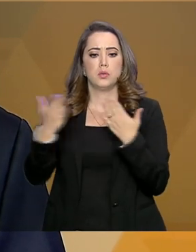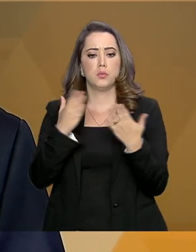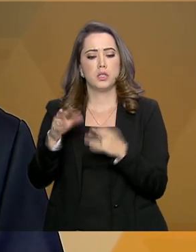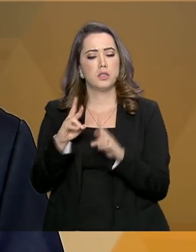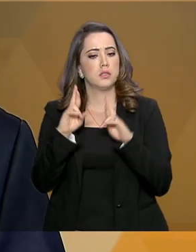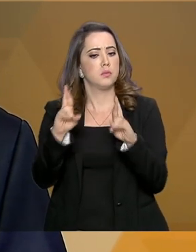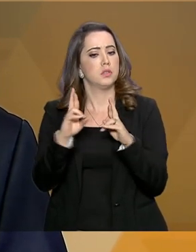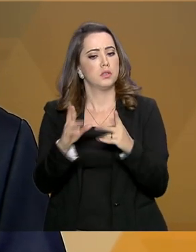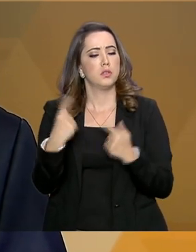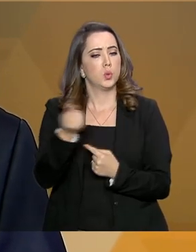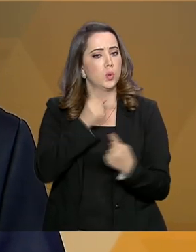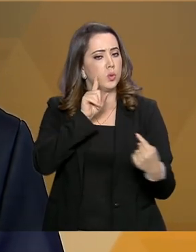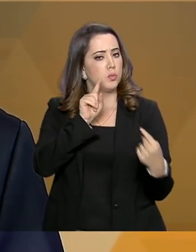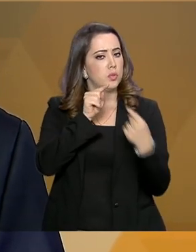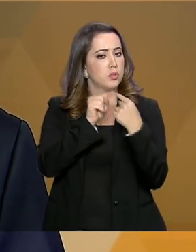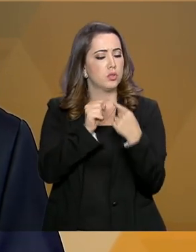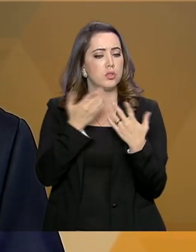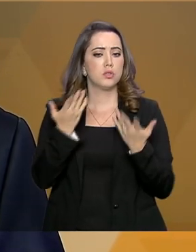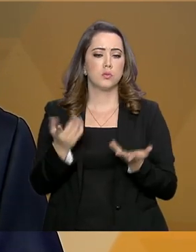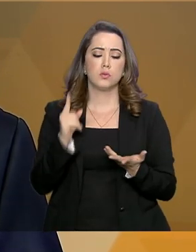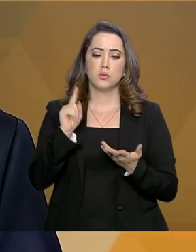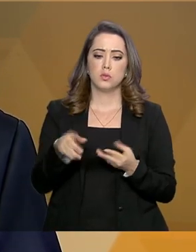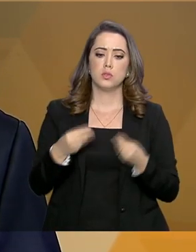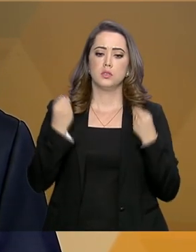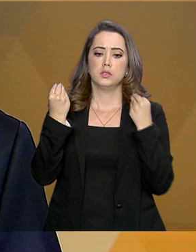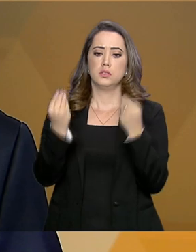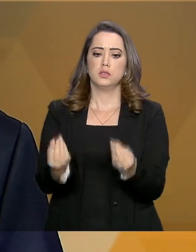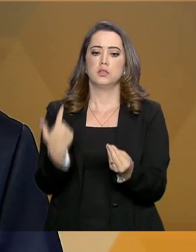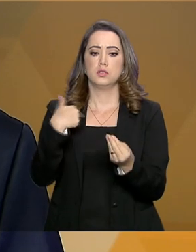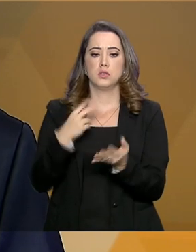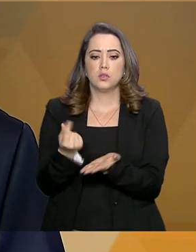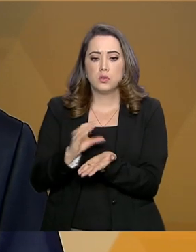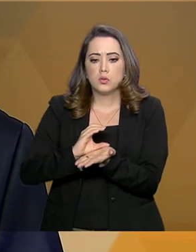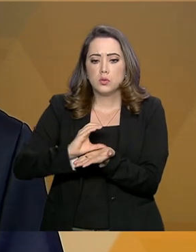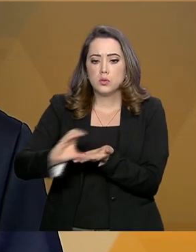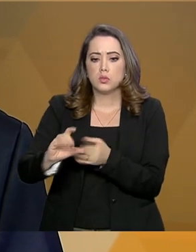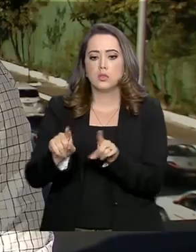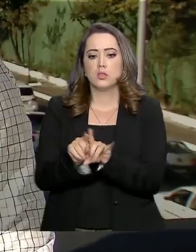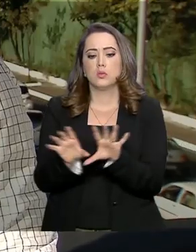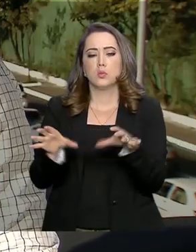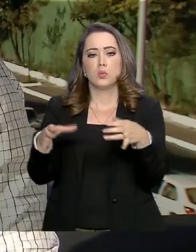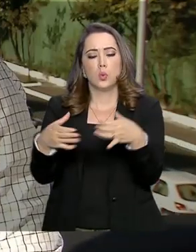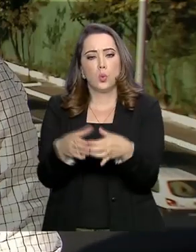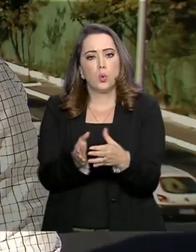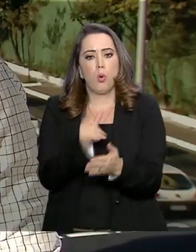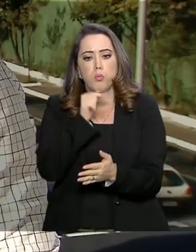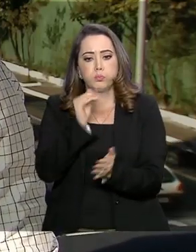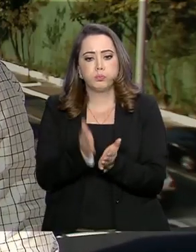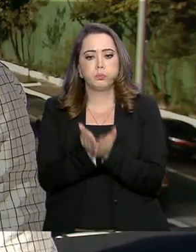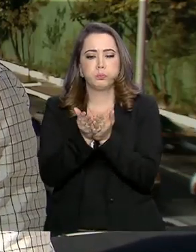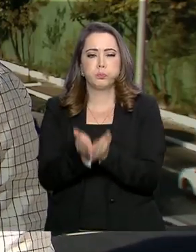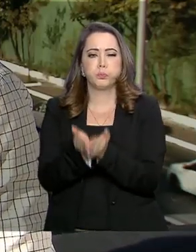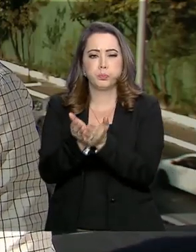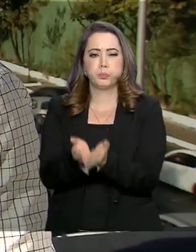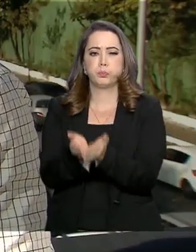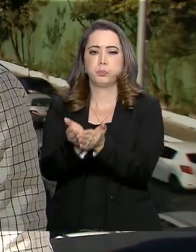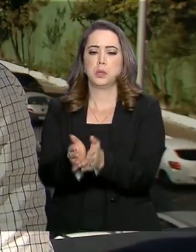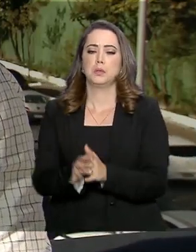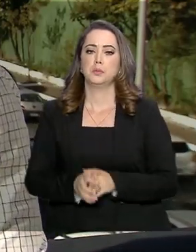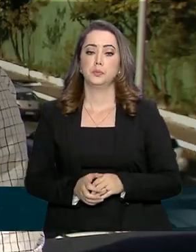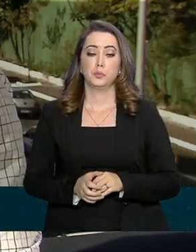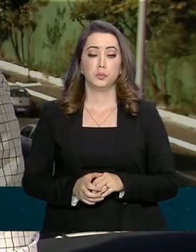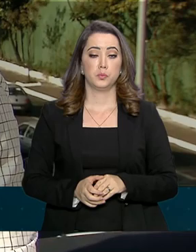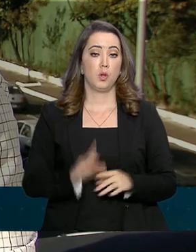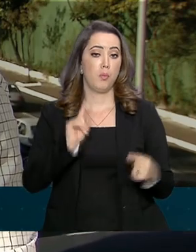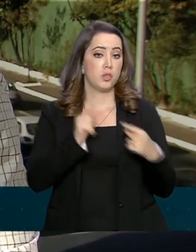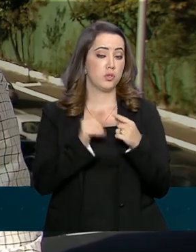E o nosso objetivo com esses arrendamentos é trazer um investimento maior para setor portuário. A meta do governo com o Programa de Parcerias